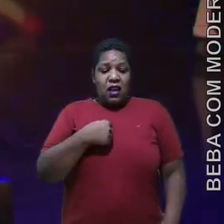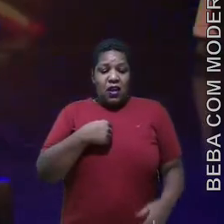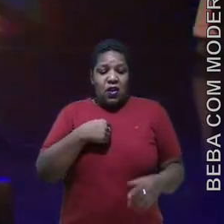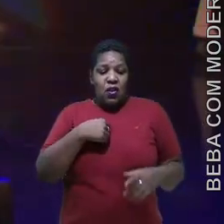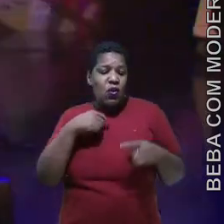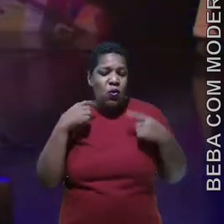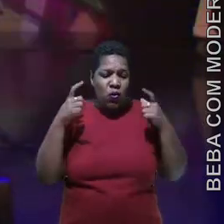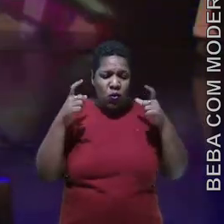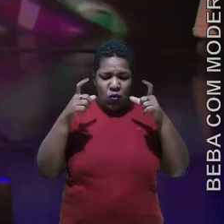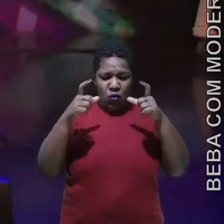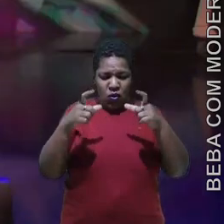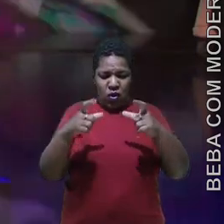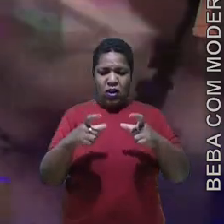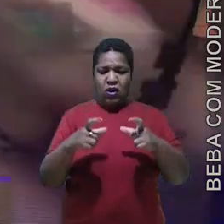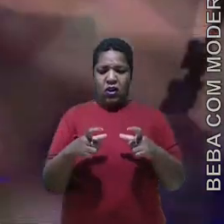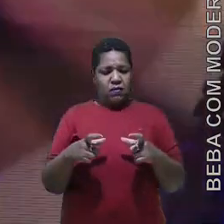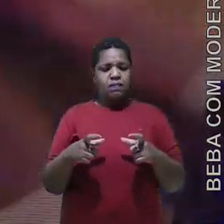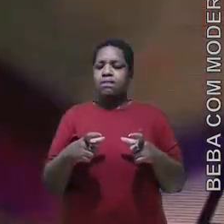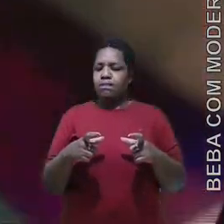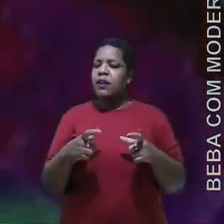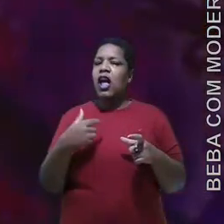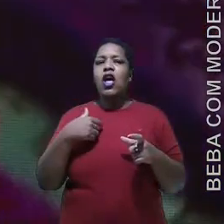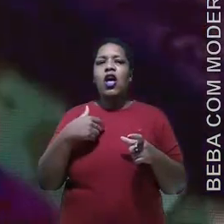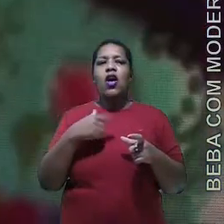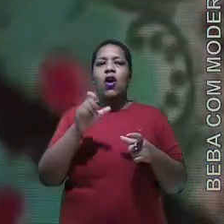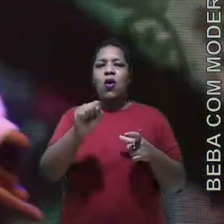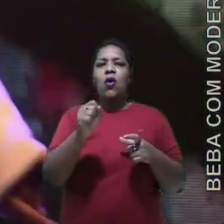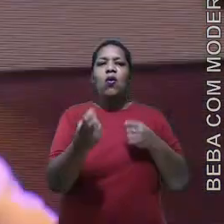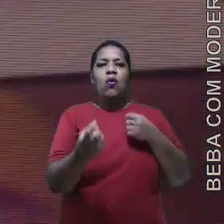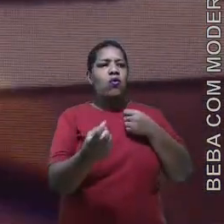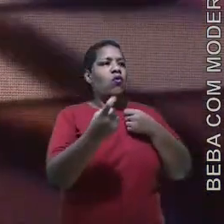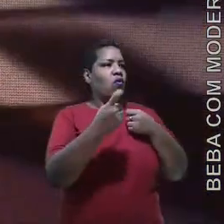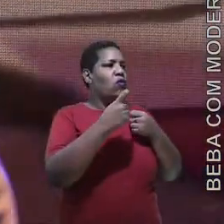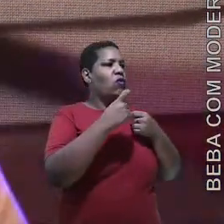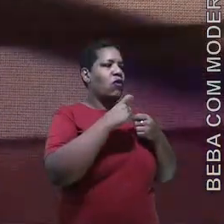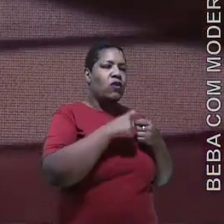a ouvir completo